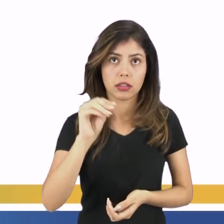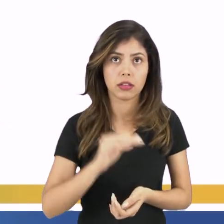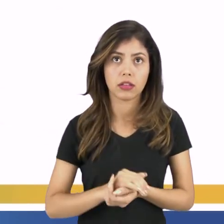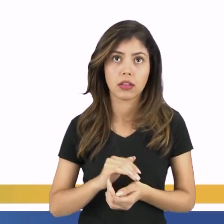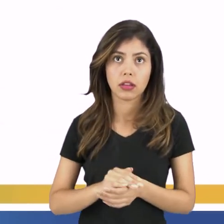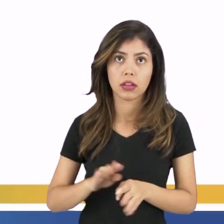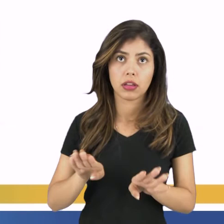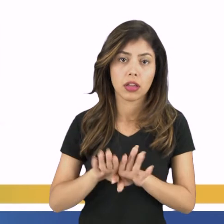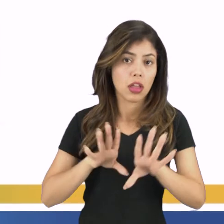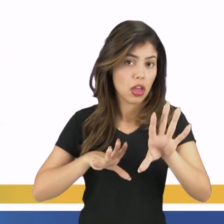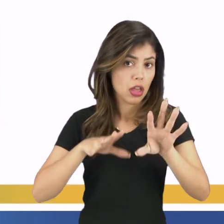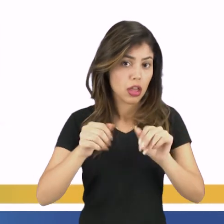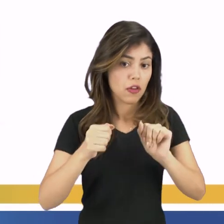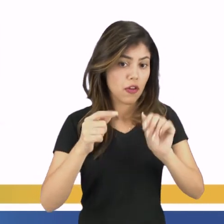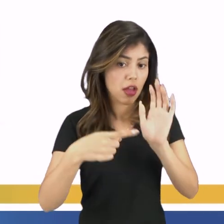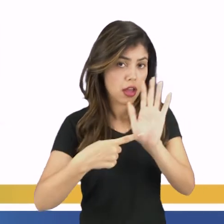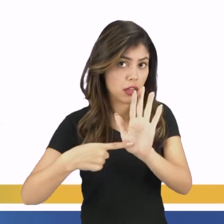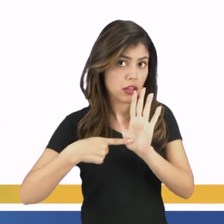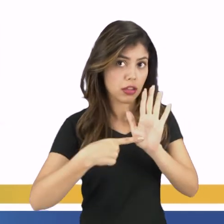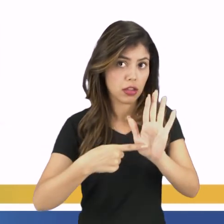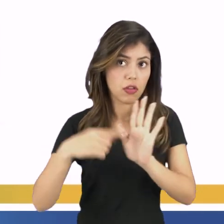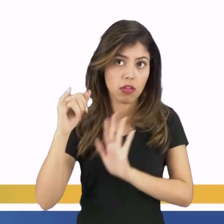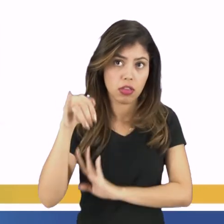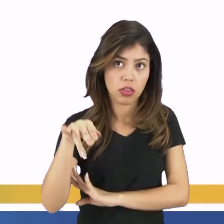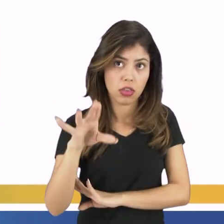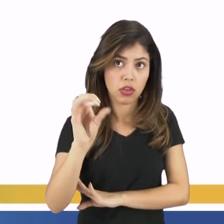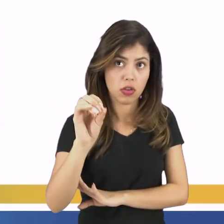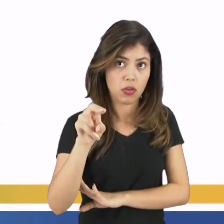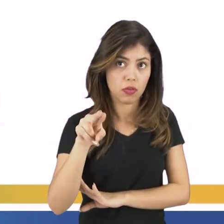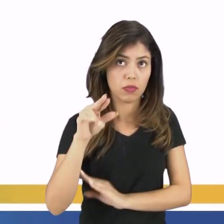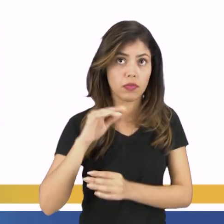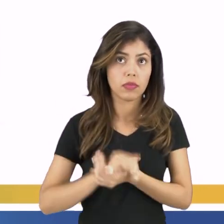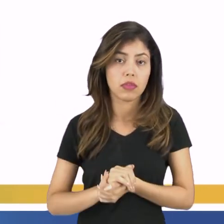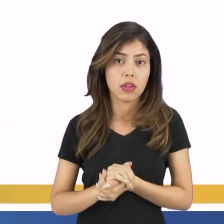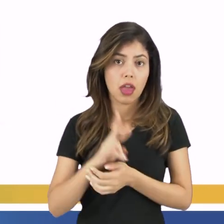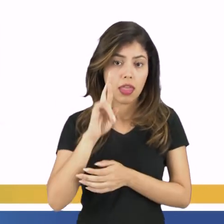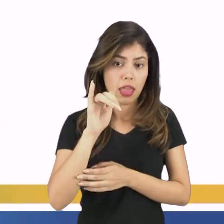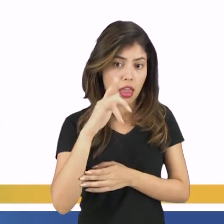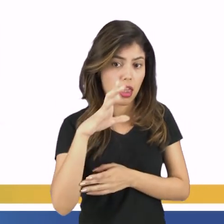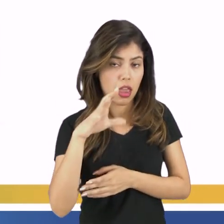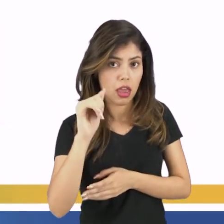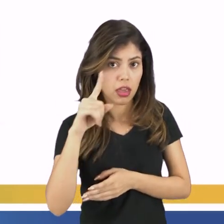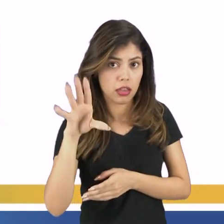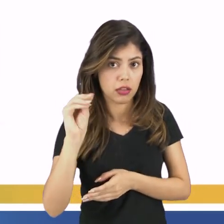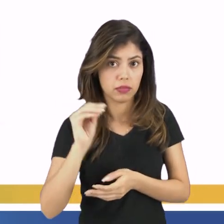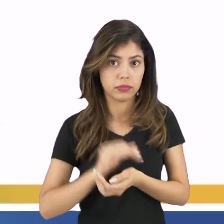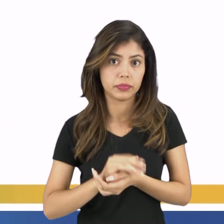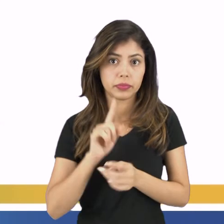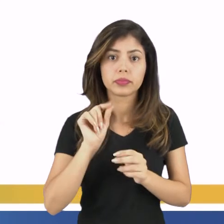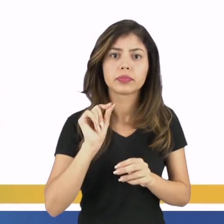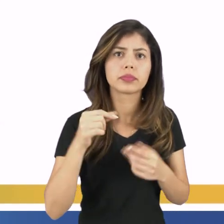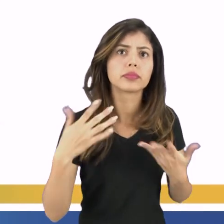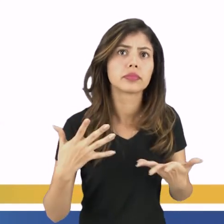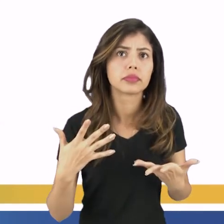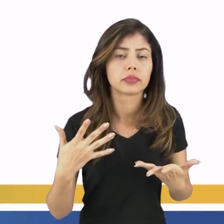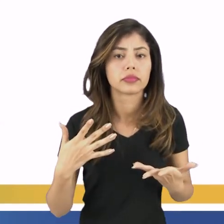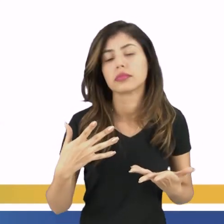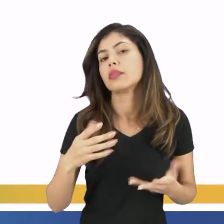tem a formação de íons. E na reação de dissociação, a gente vai ter somente